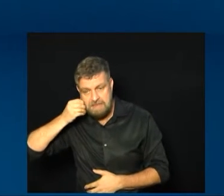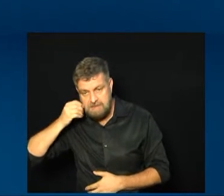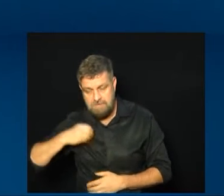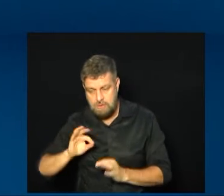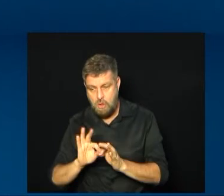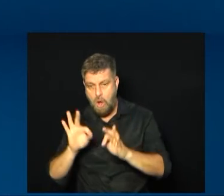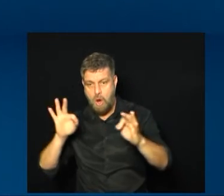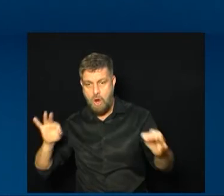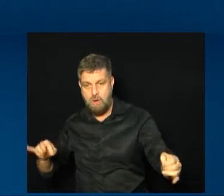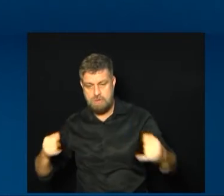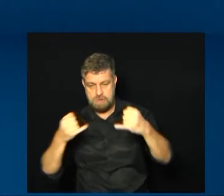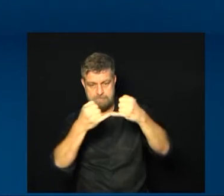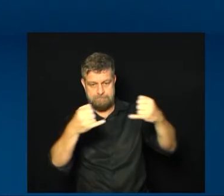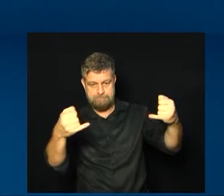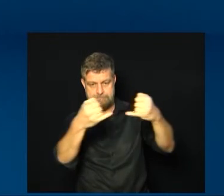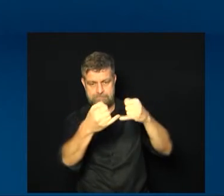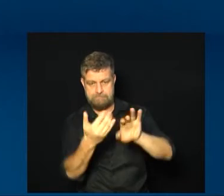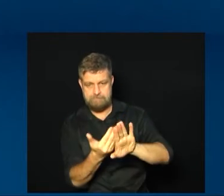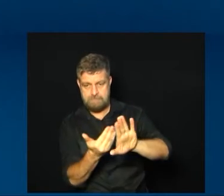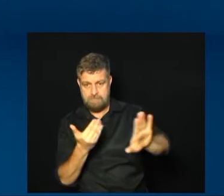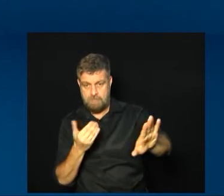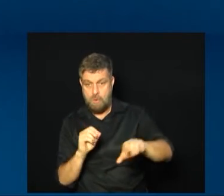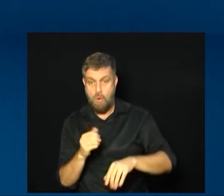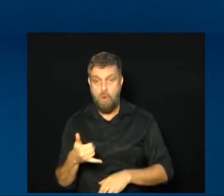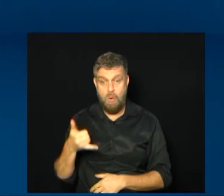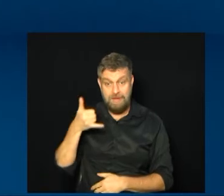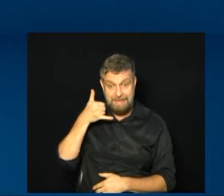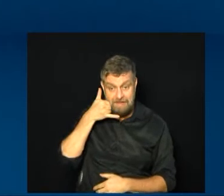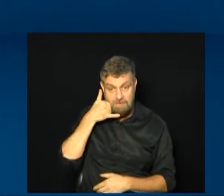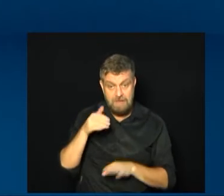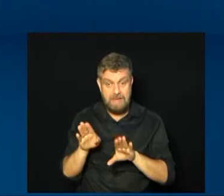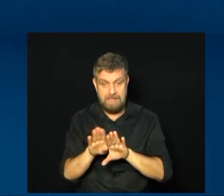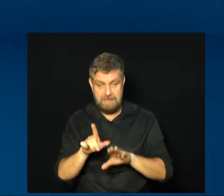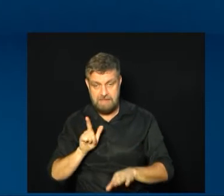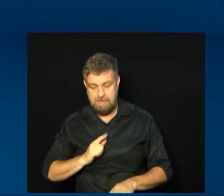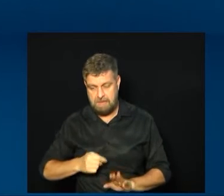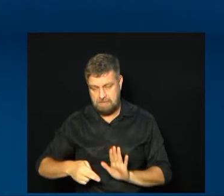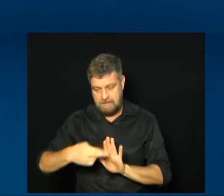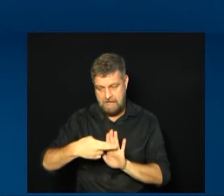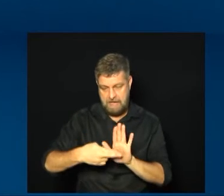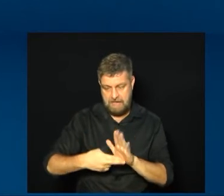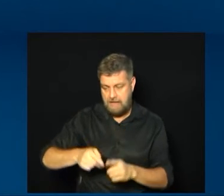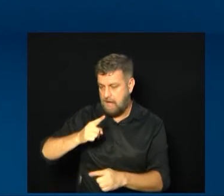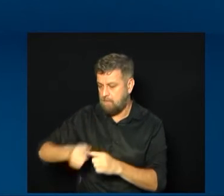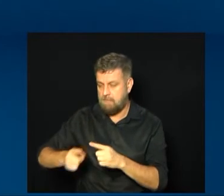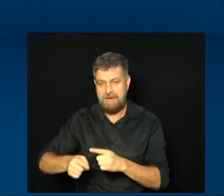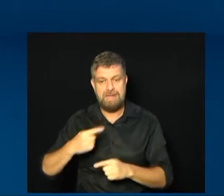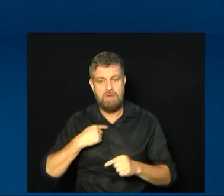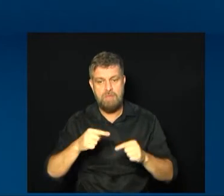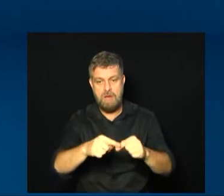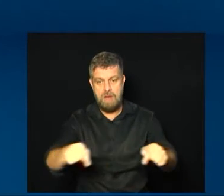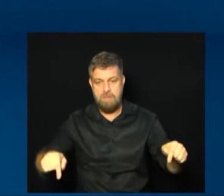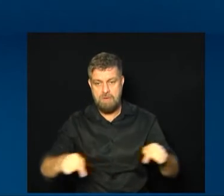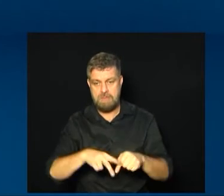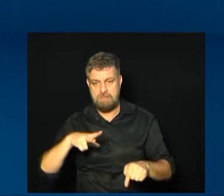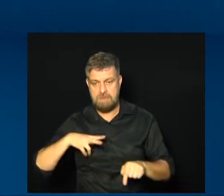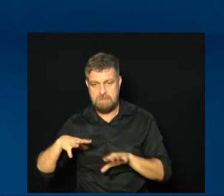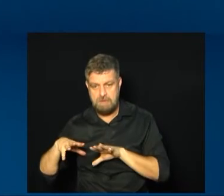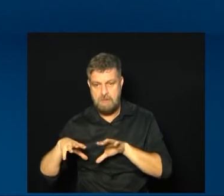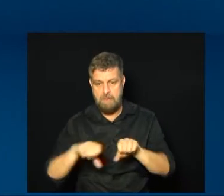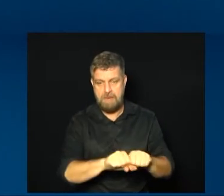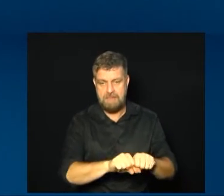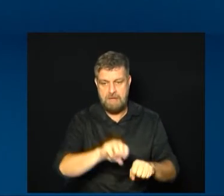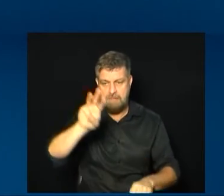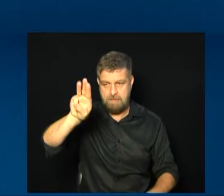distante de redes elétricas ou de telefonia, bem como determina ser vedado invadir propriedade para resgatar